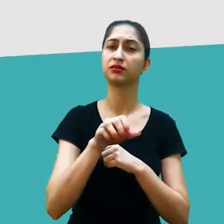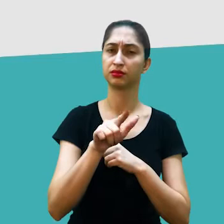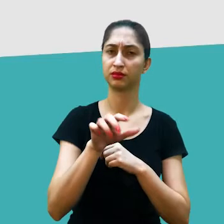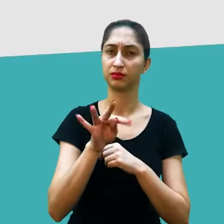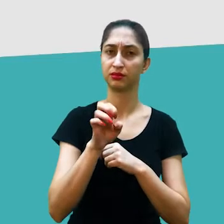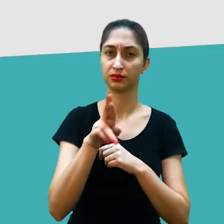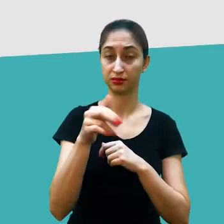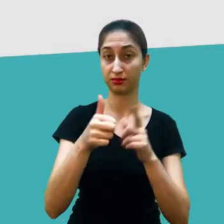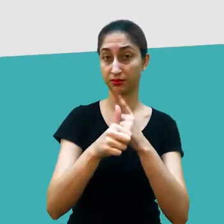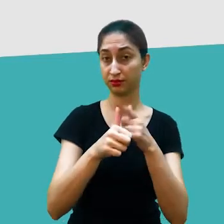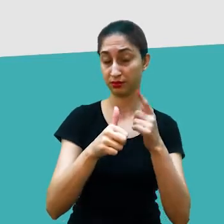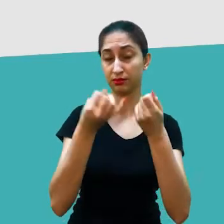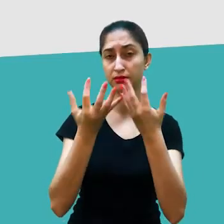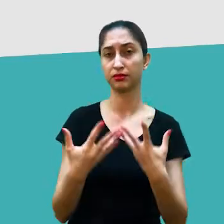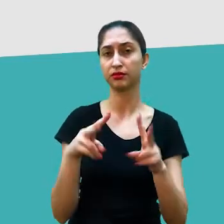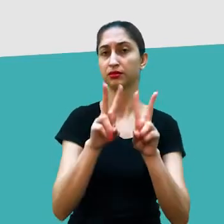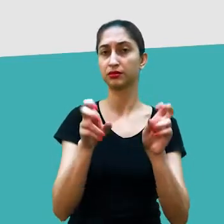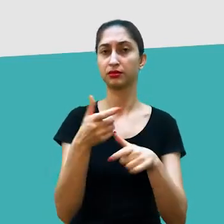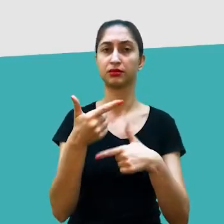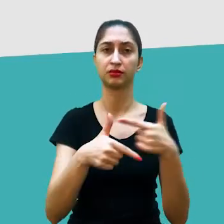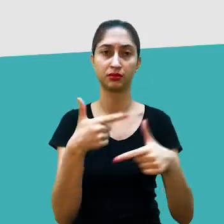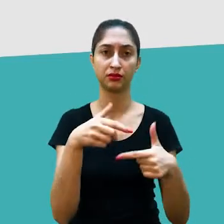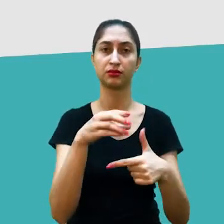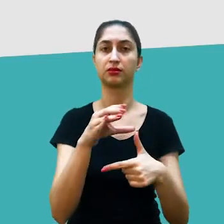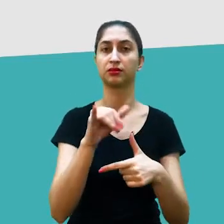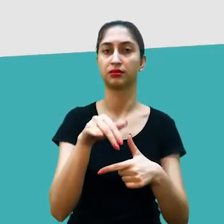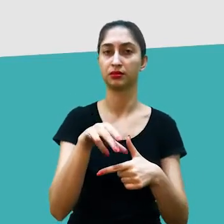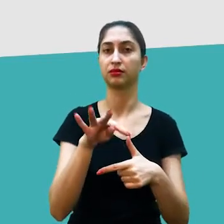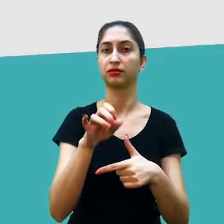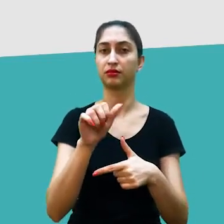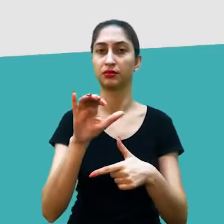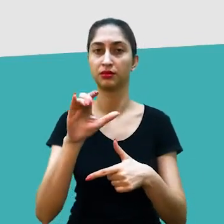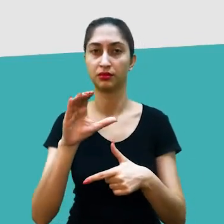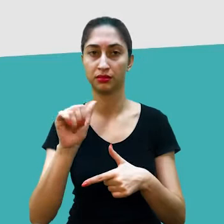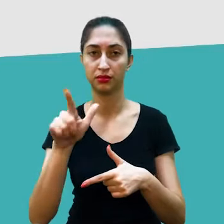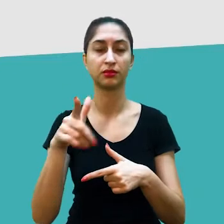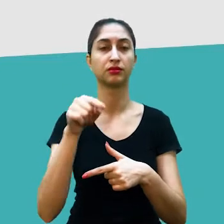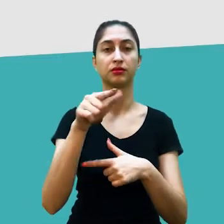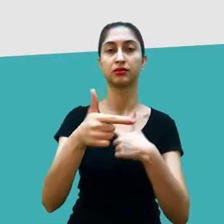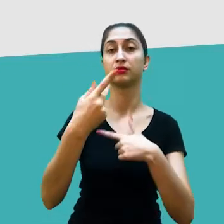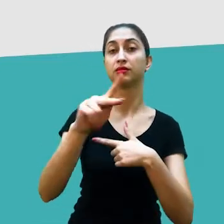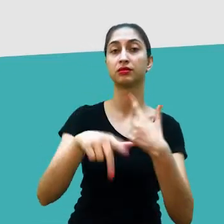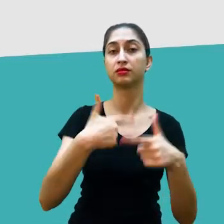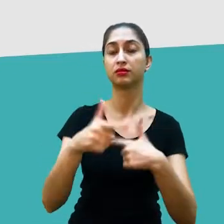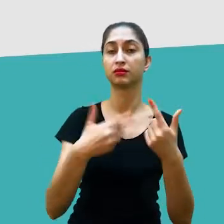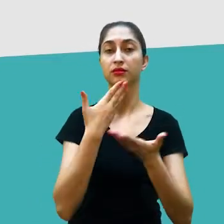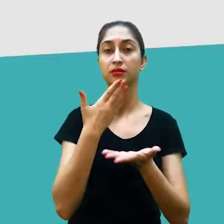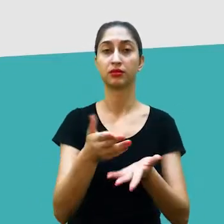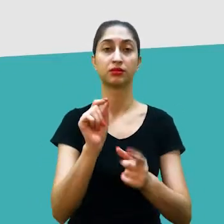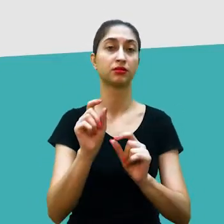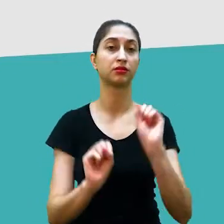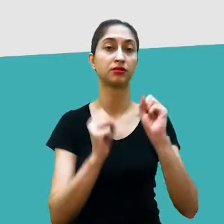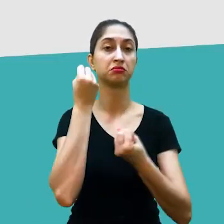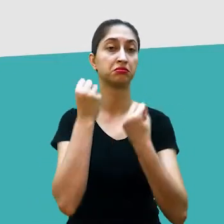primeiro vamos falar um pouquinho, né, desse trabalho da Sintecal, o que é a Sintecal, o seu trabalho principalmente, né, dentro da